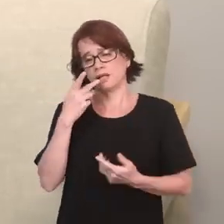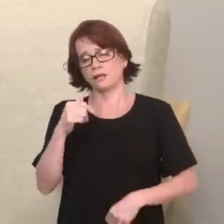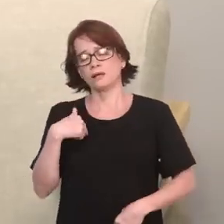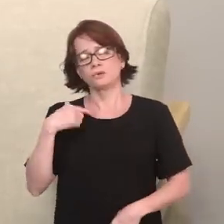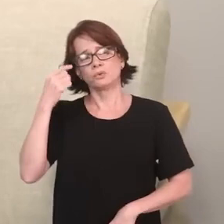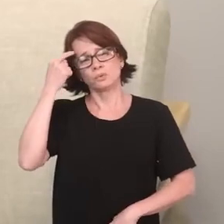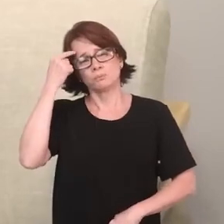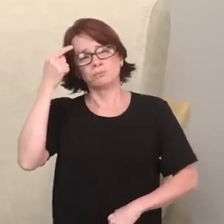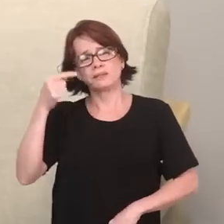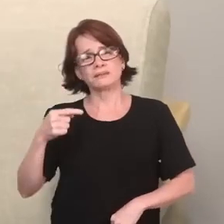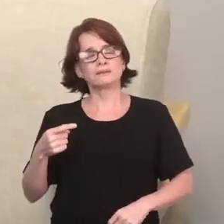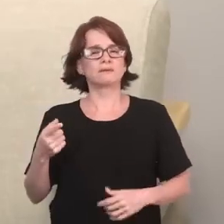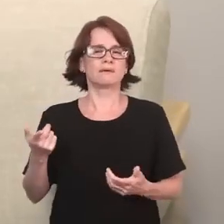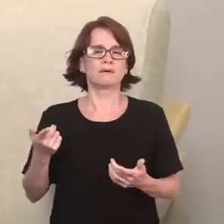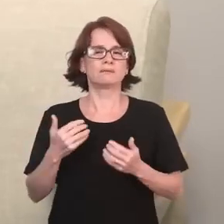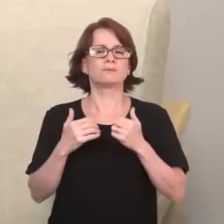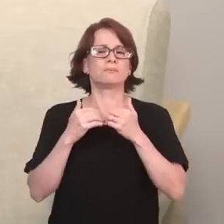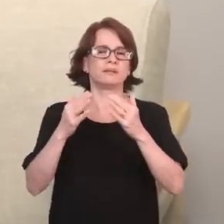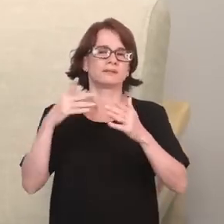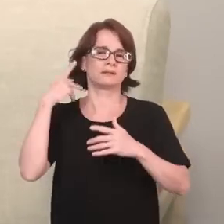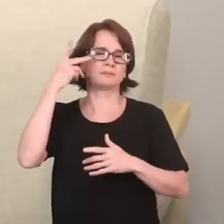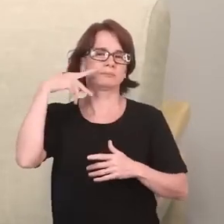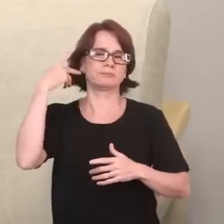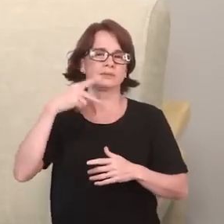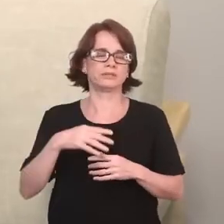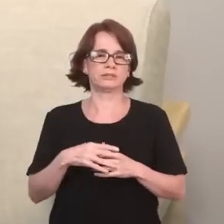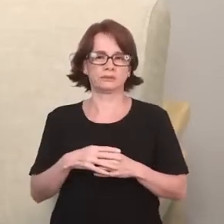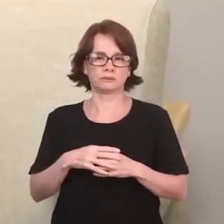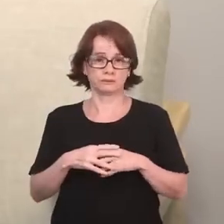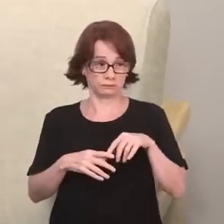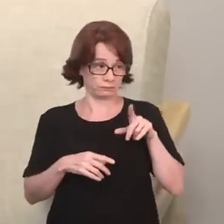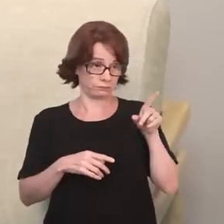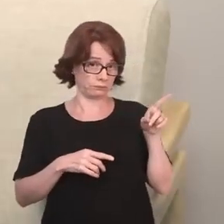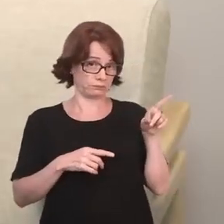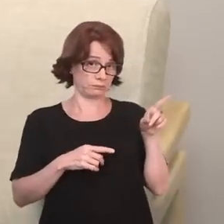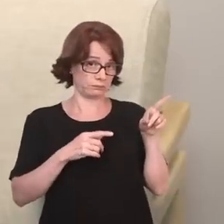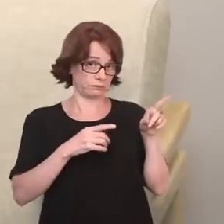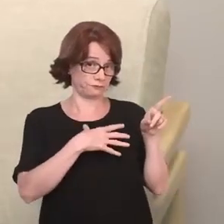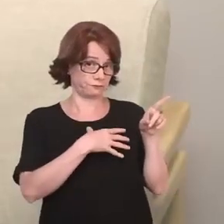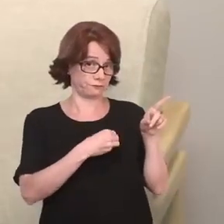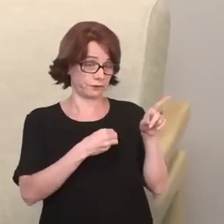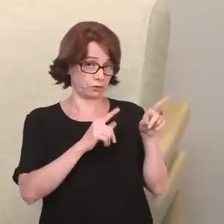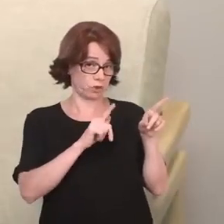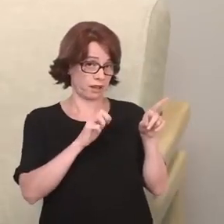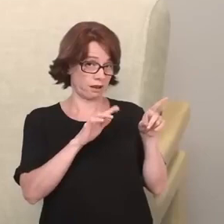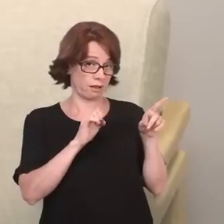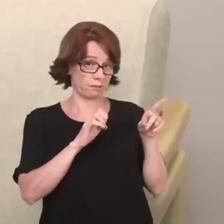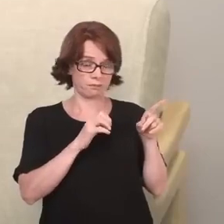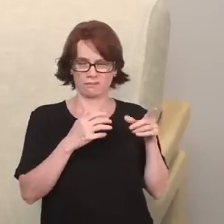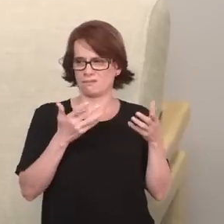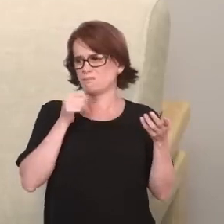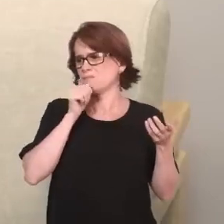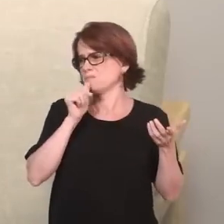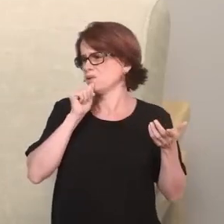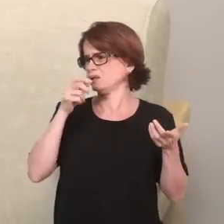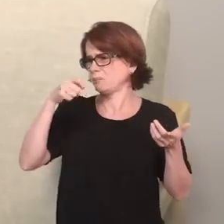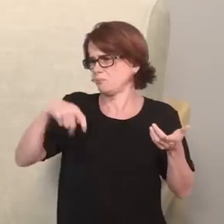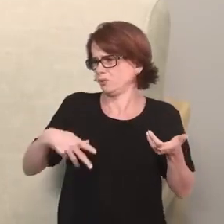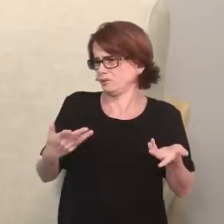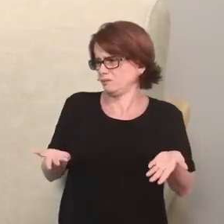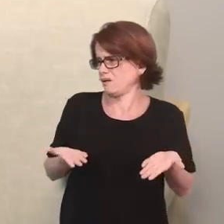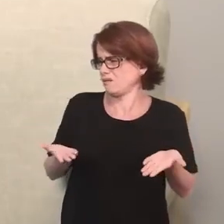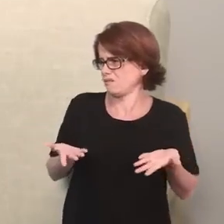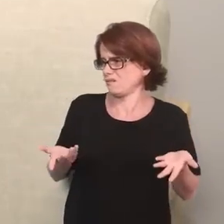só, tô pensando aqui, quem sabe entrar pra política e tal. Aí o Guilherme falou, mãe, você acabou de se aposentar, pra que você vai fazer isso, cara? Vai curtir